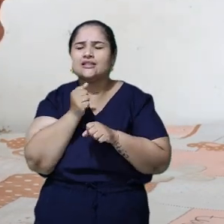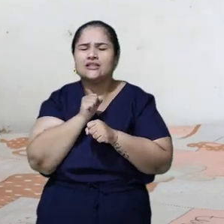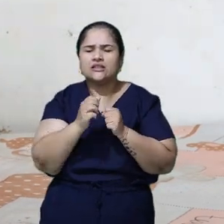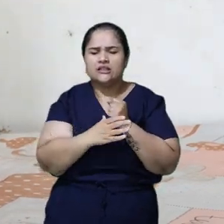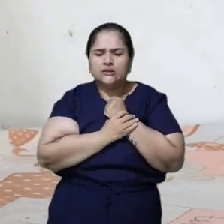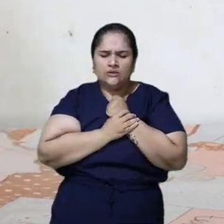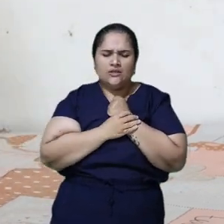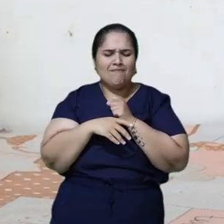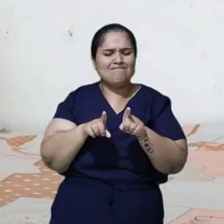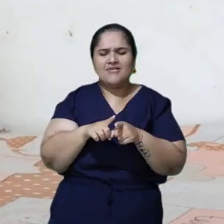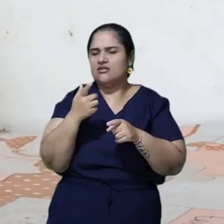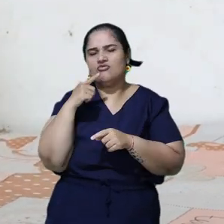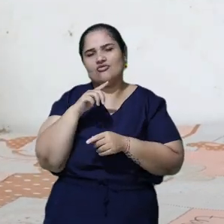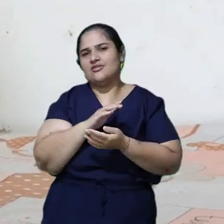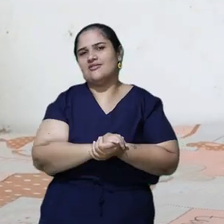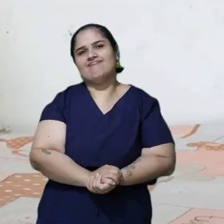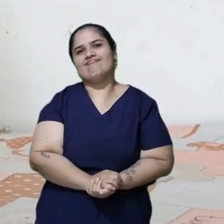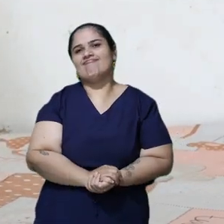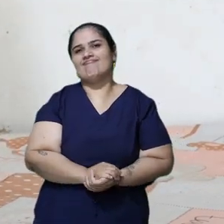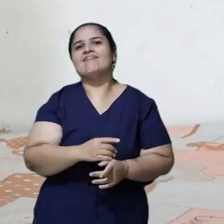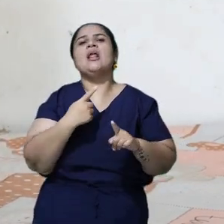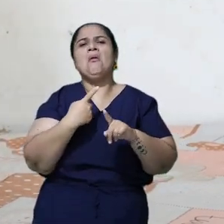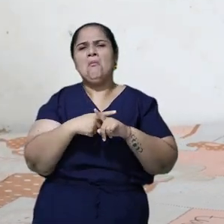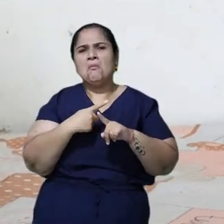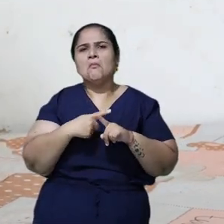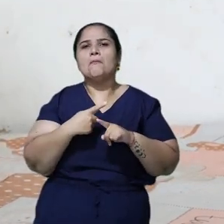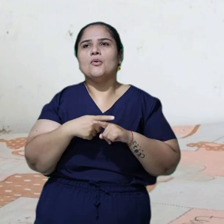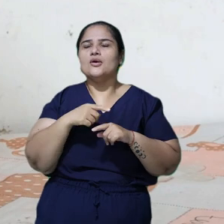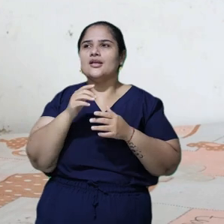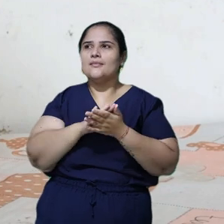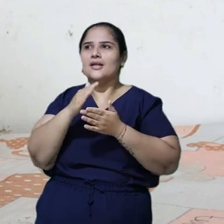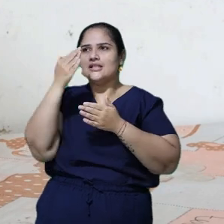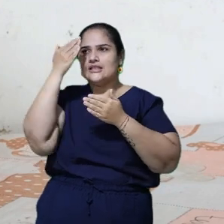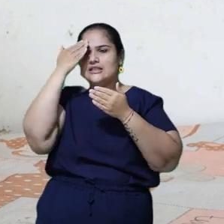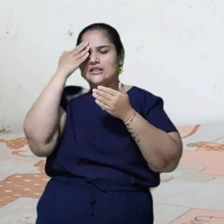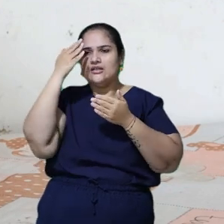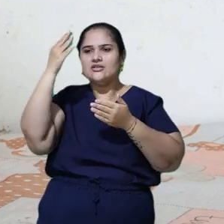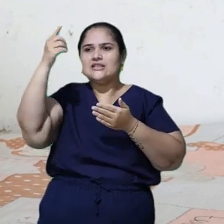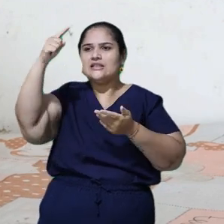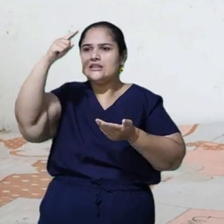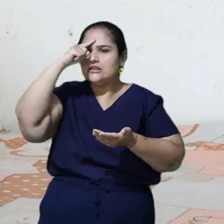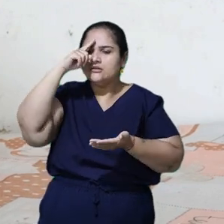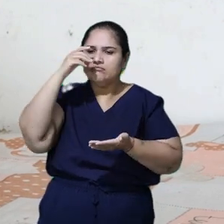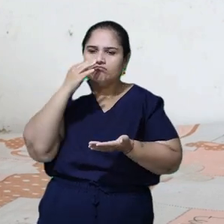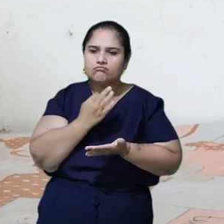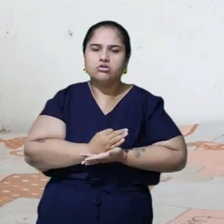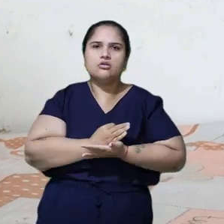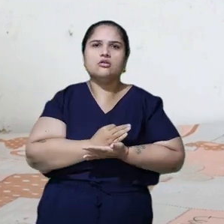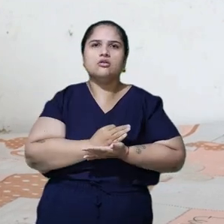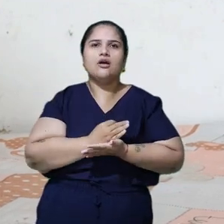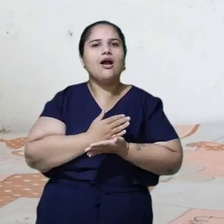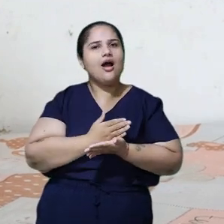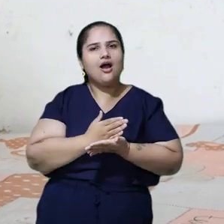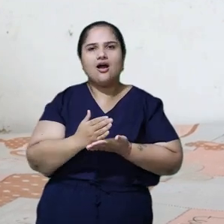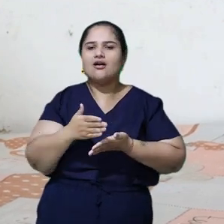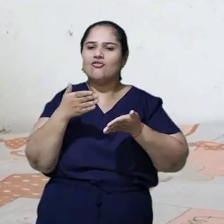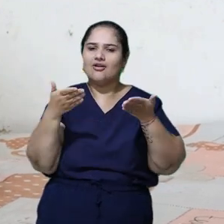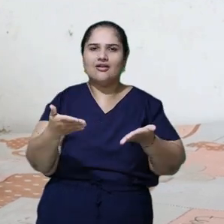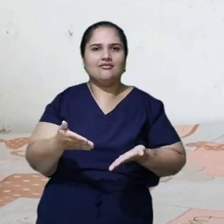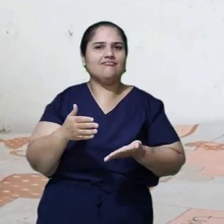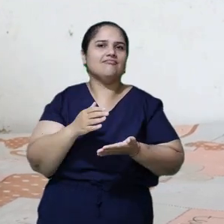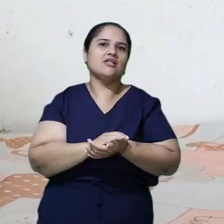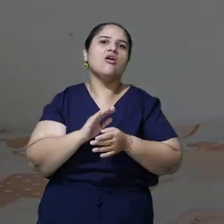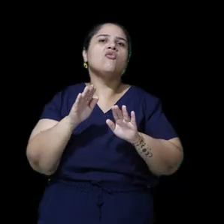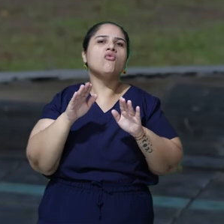deu. Porque foi, eu acho que caiu a ficha, assim. A partir de agora é isso. Então, foi um momento muito delicado